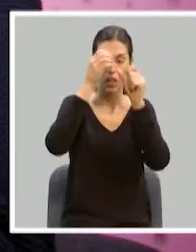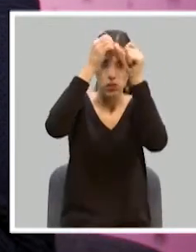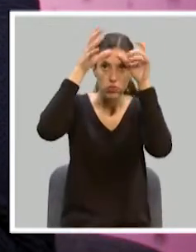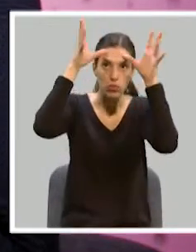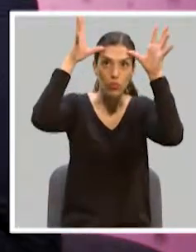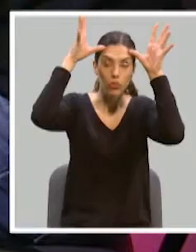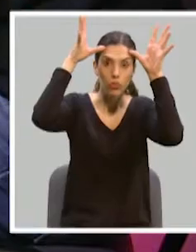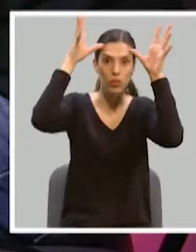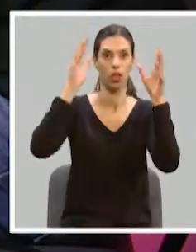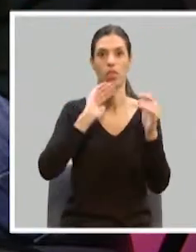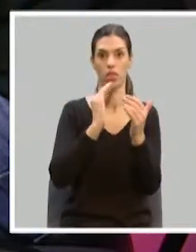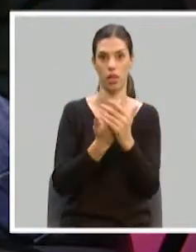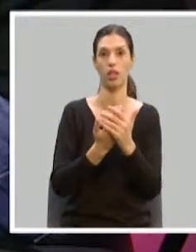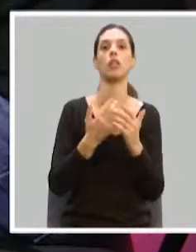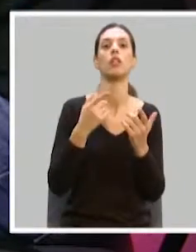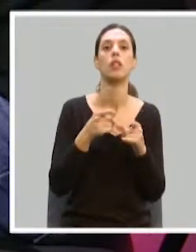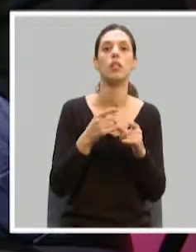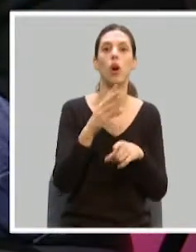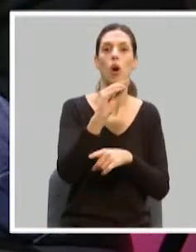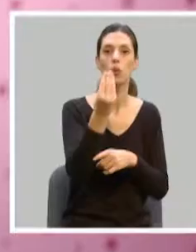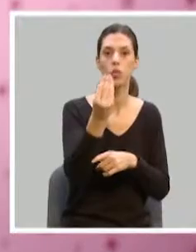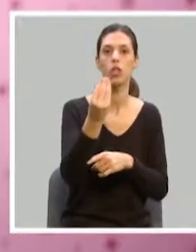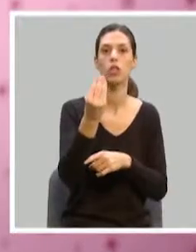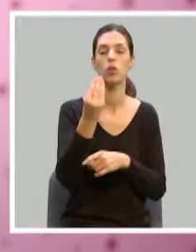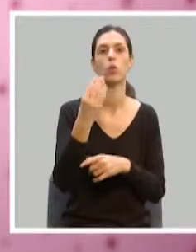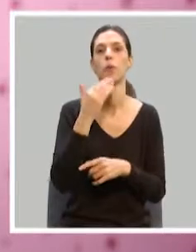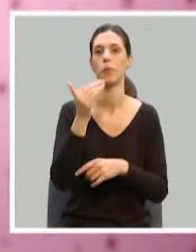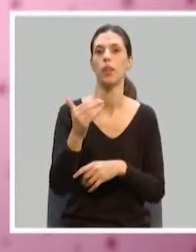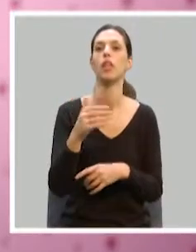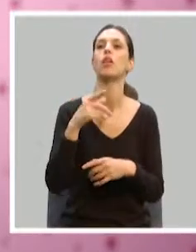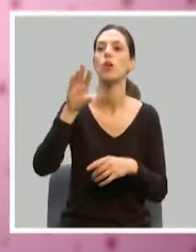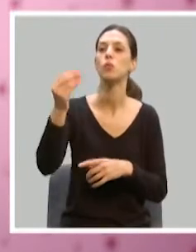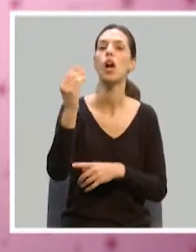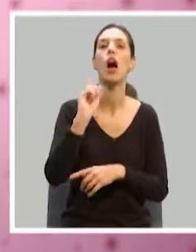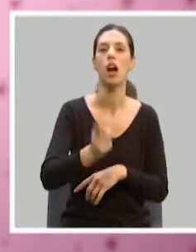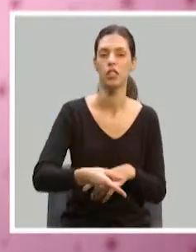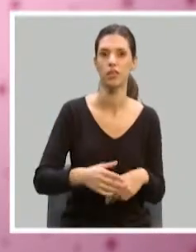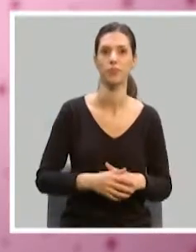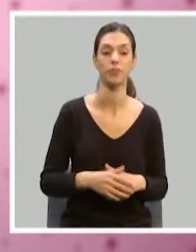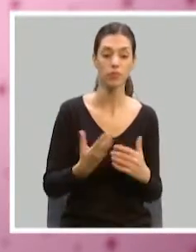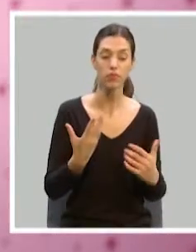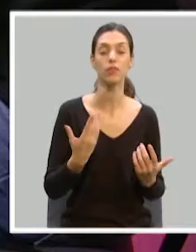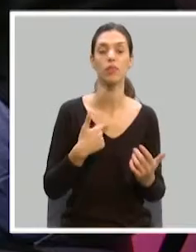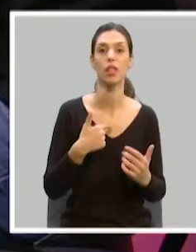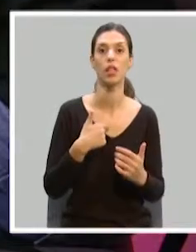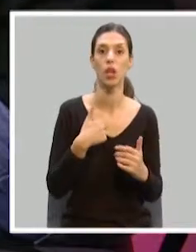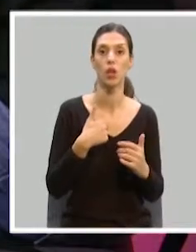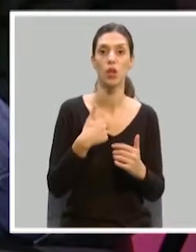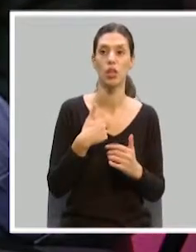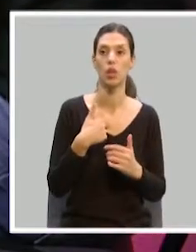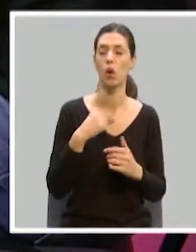aquilo que não estão a ver vamos agora do objeto que eu digo que trouxesses qual é que eu sou gente olha